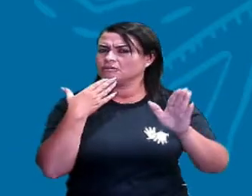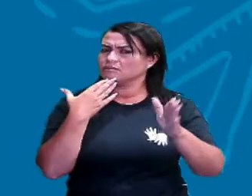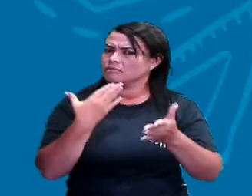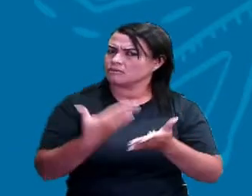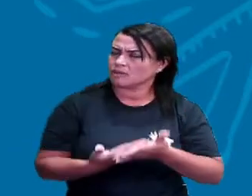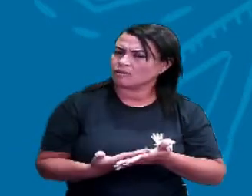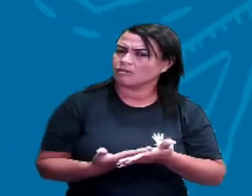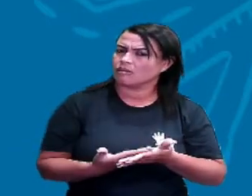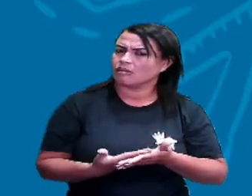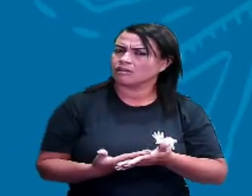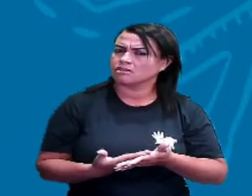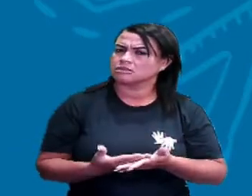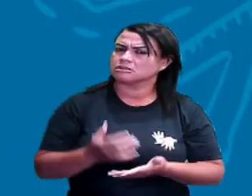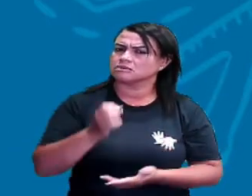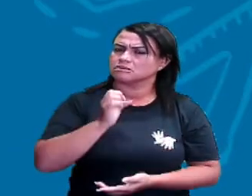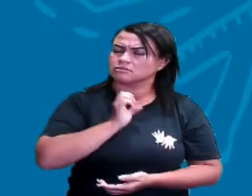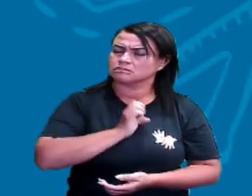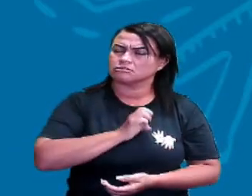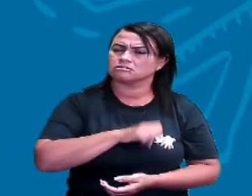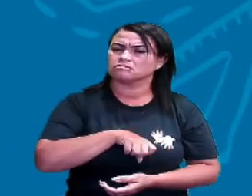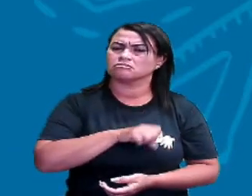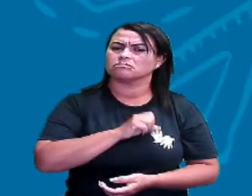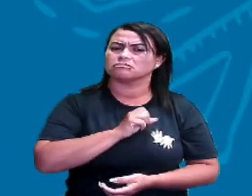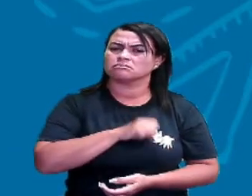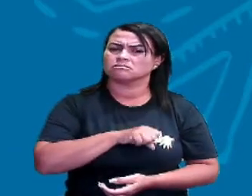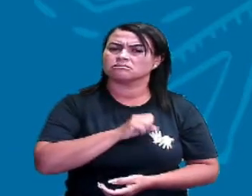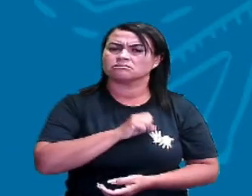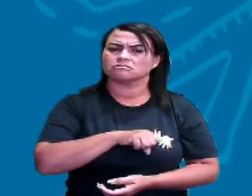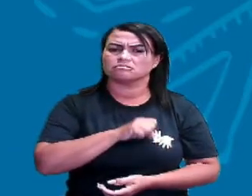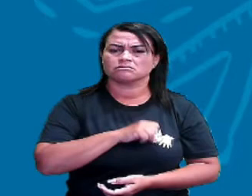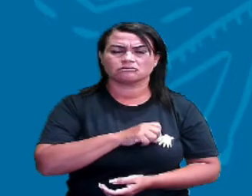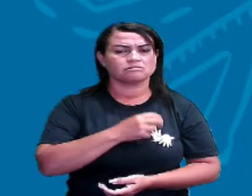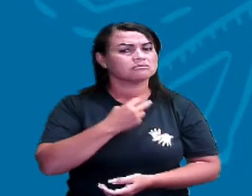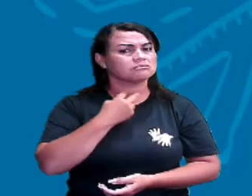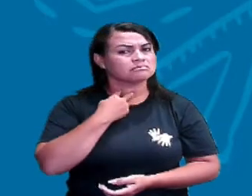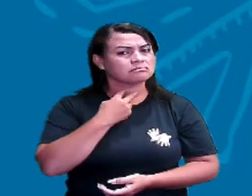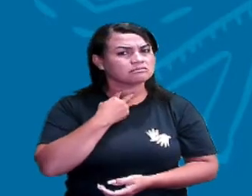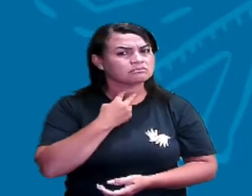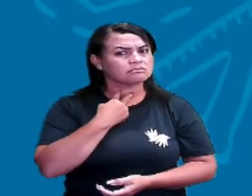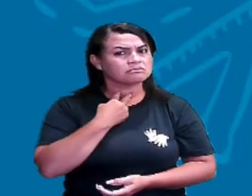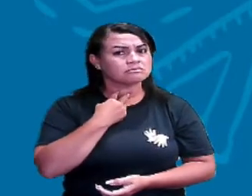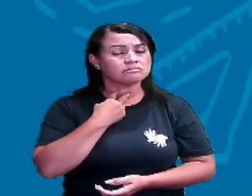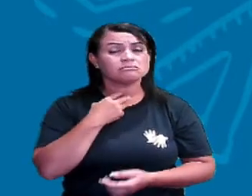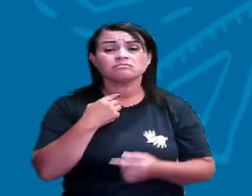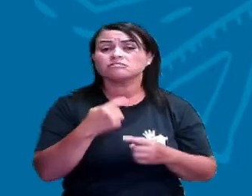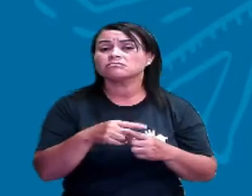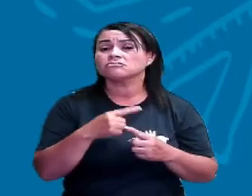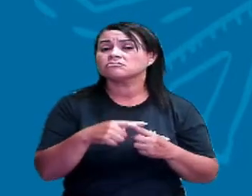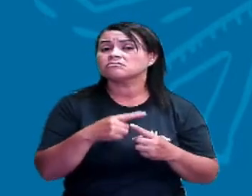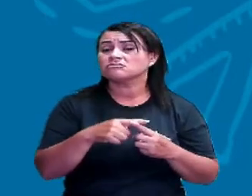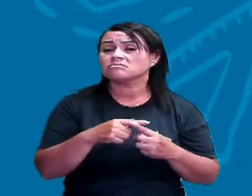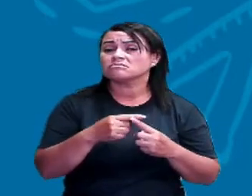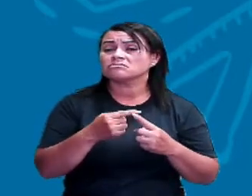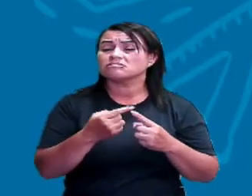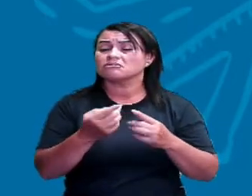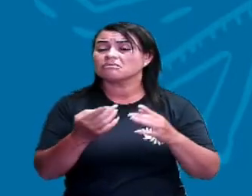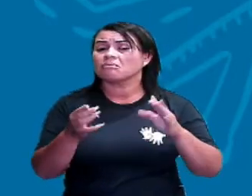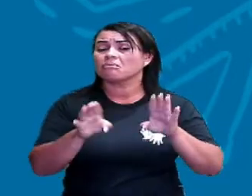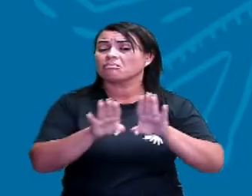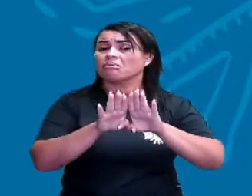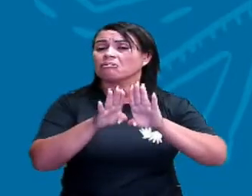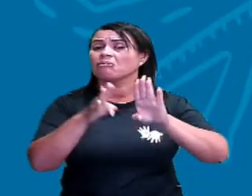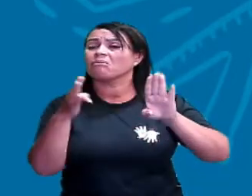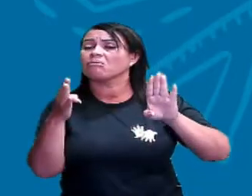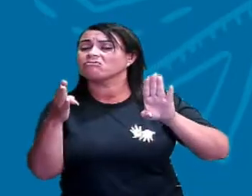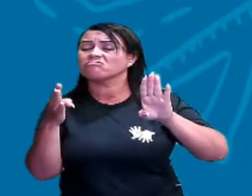Nossa! Que maldade! Não pode de jeito nenhum. Sabe o que a porta demonstrou aí? Ela